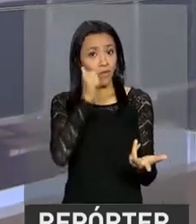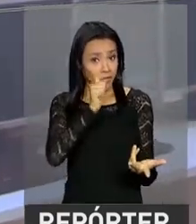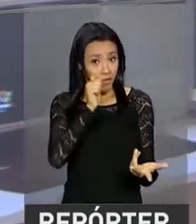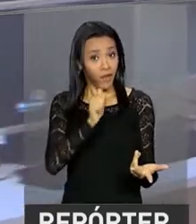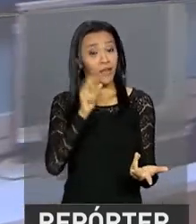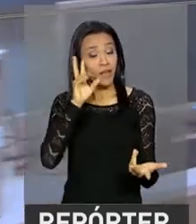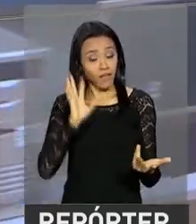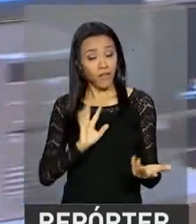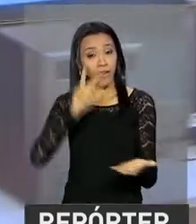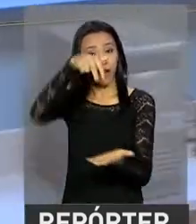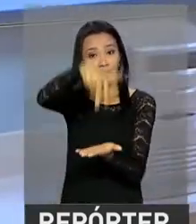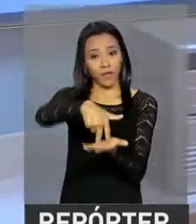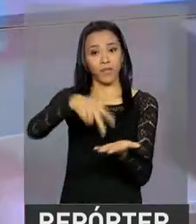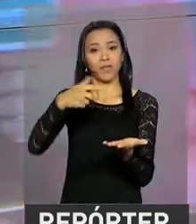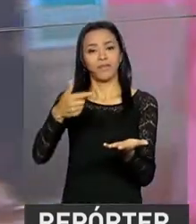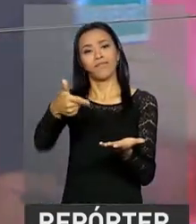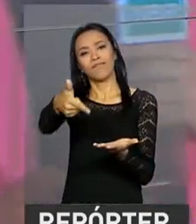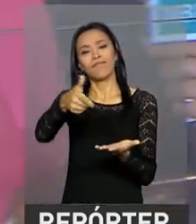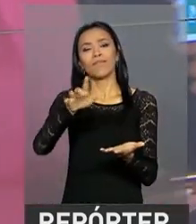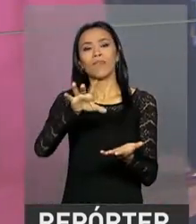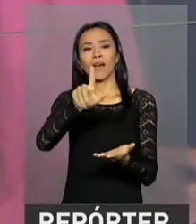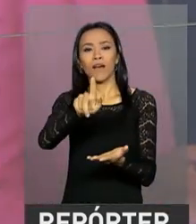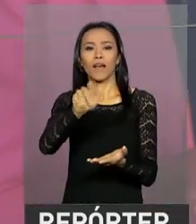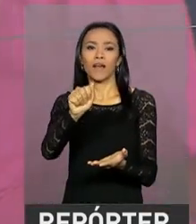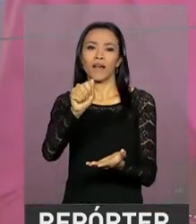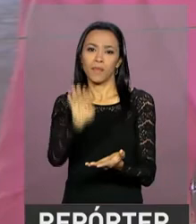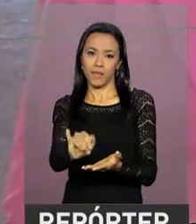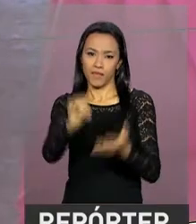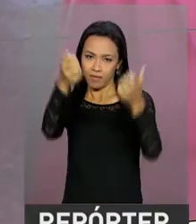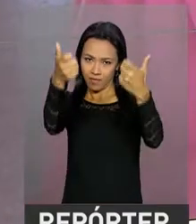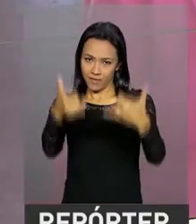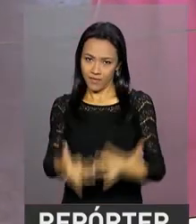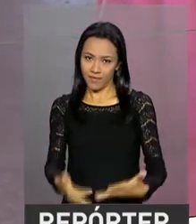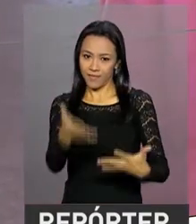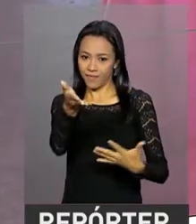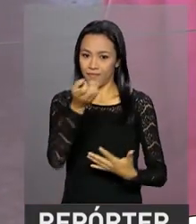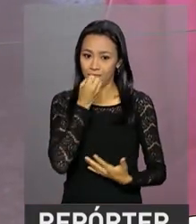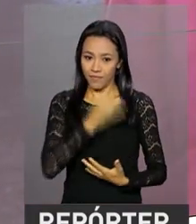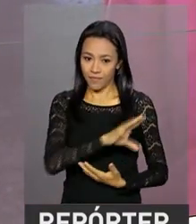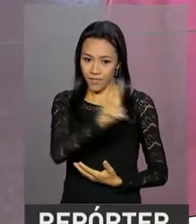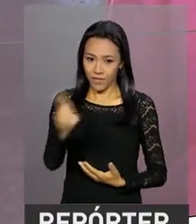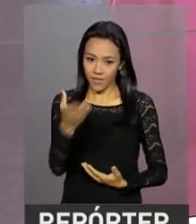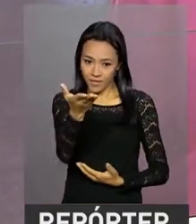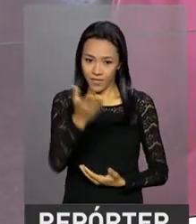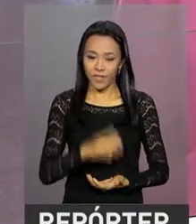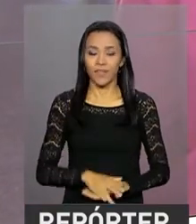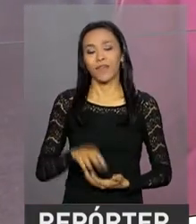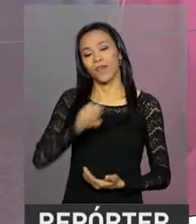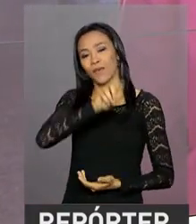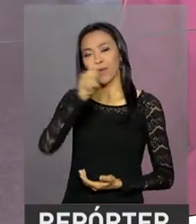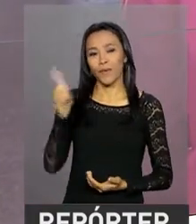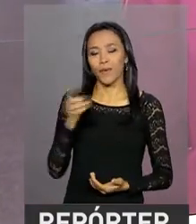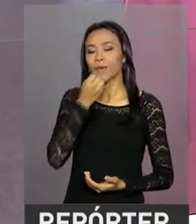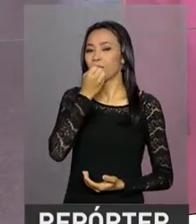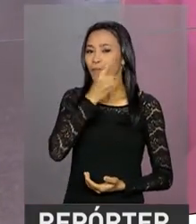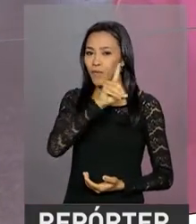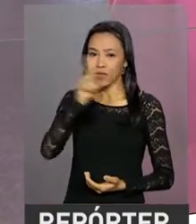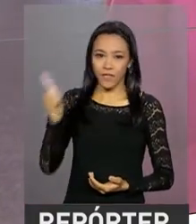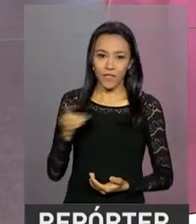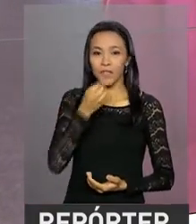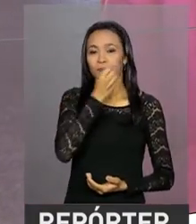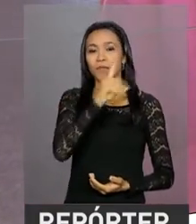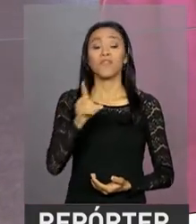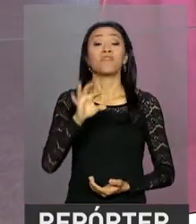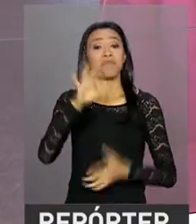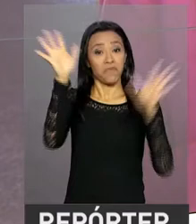ao vivo falar com a repórter gabriela noronha foi gabriela bom dia para você hoje renata bond um feliz dia